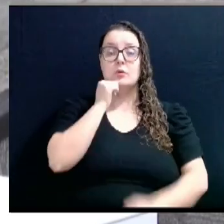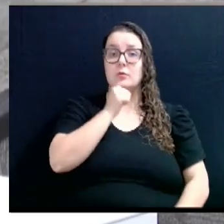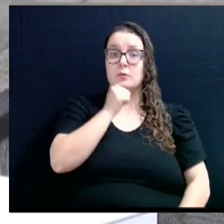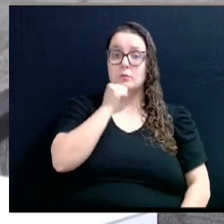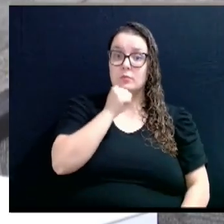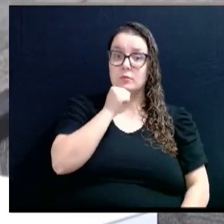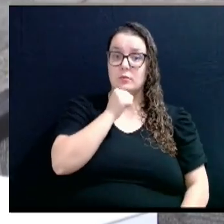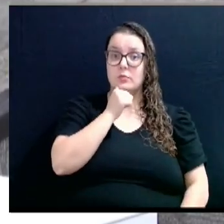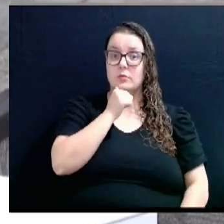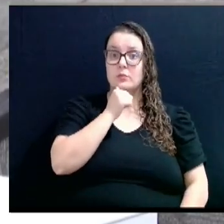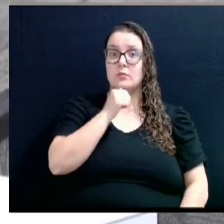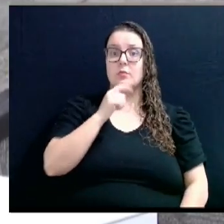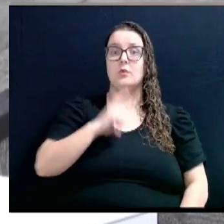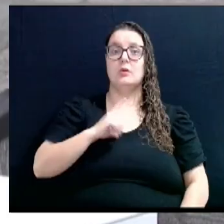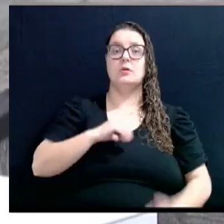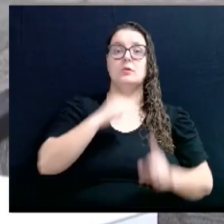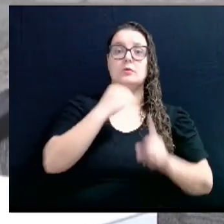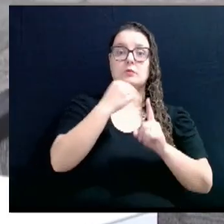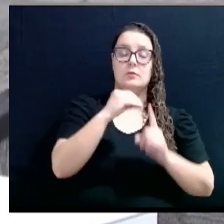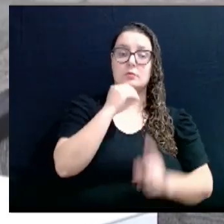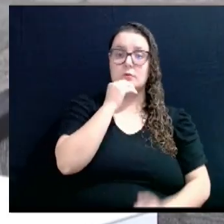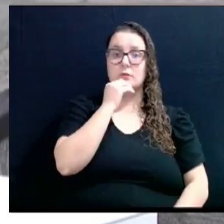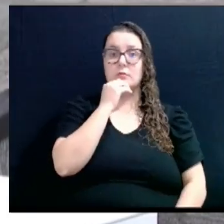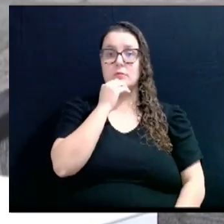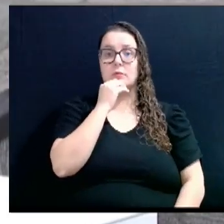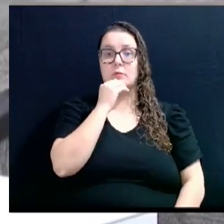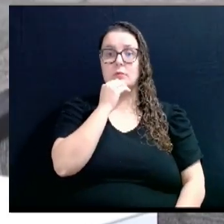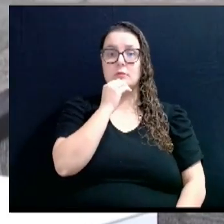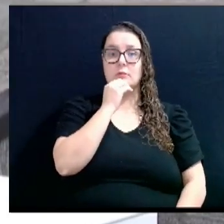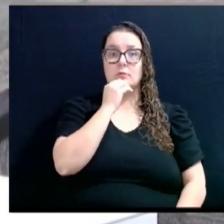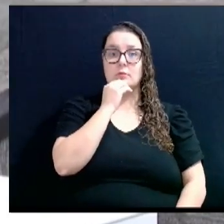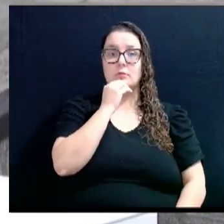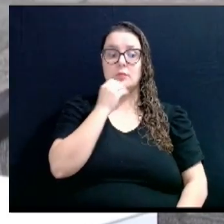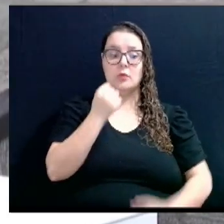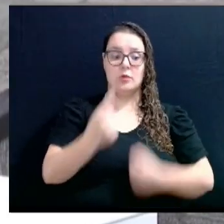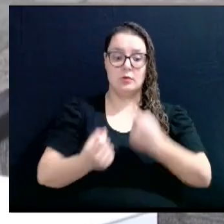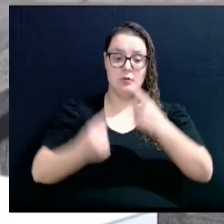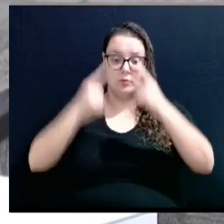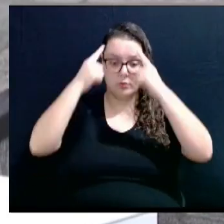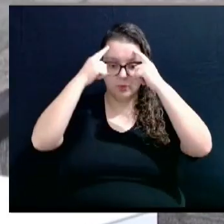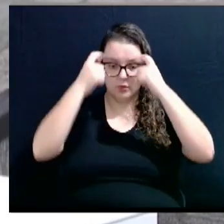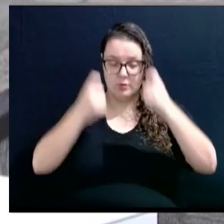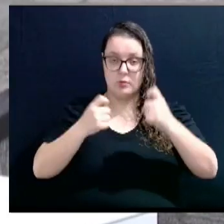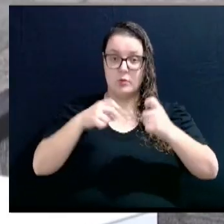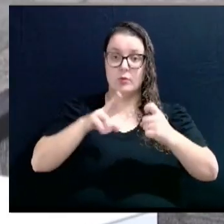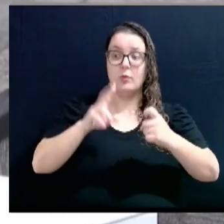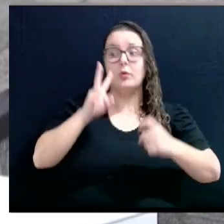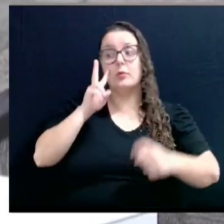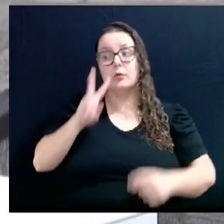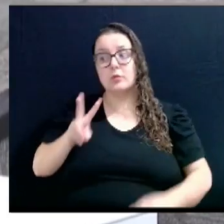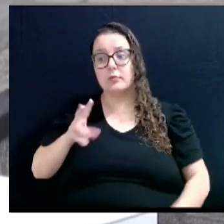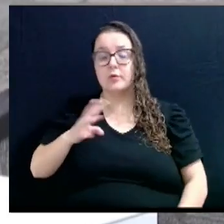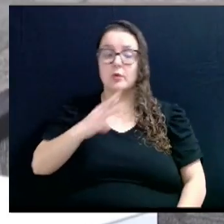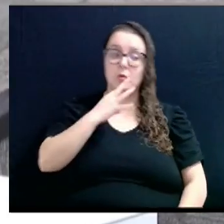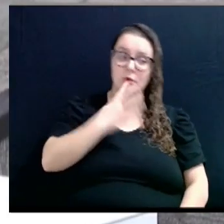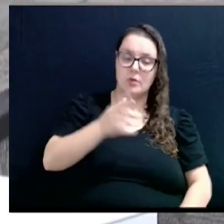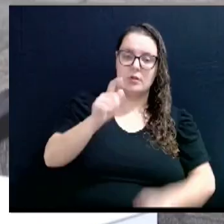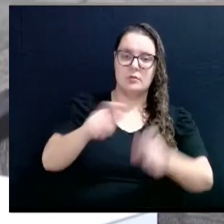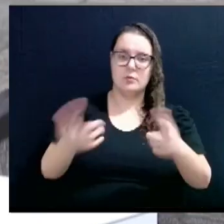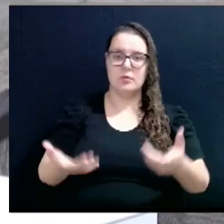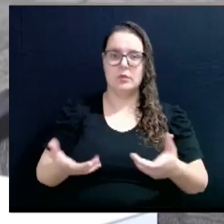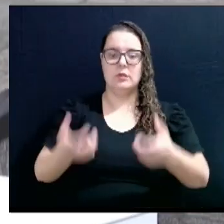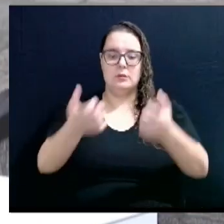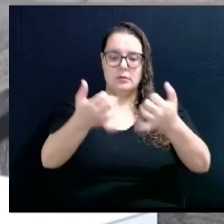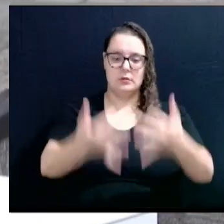de vulnerabilidade, que passa por alguma violência ou alguém que conheça, e também dar ali as orientações e